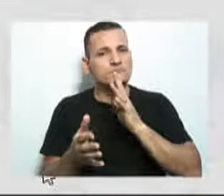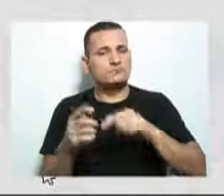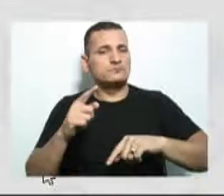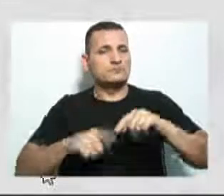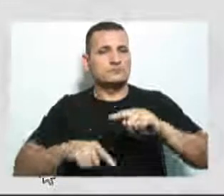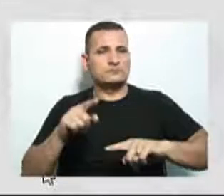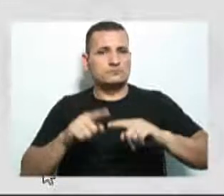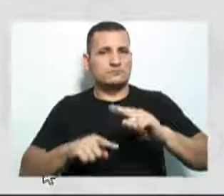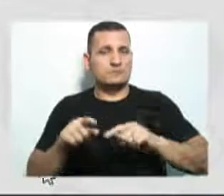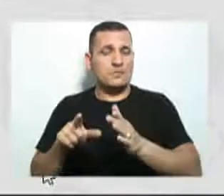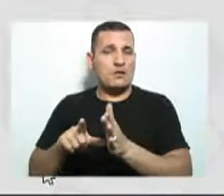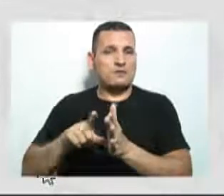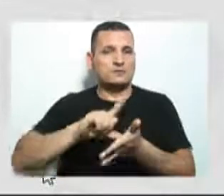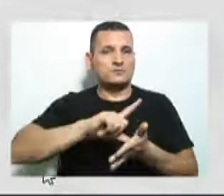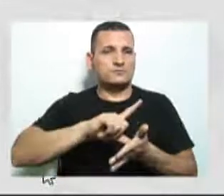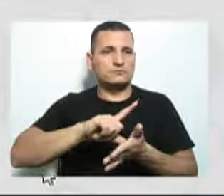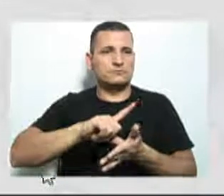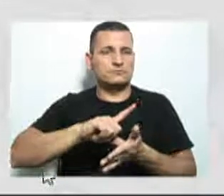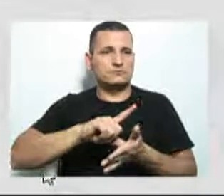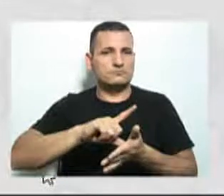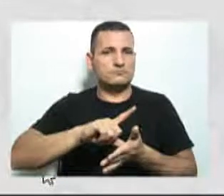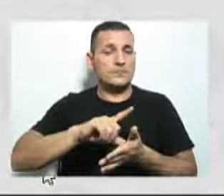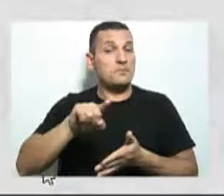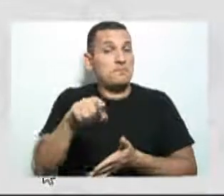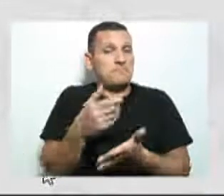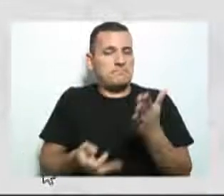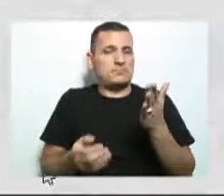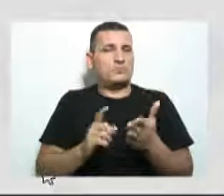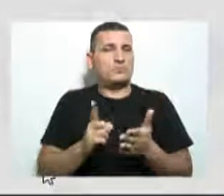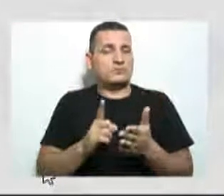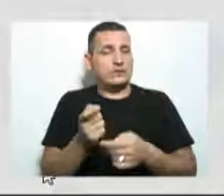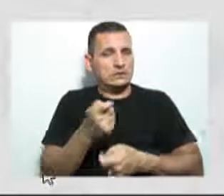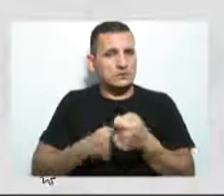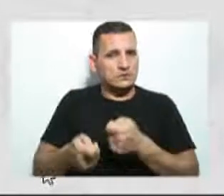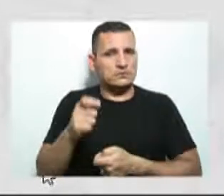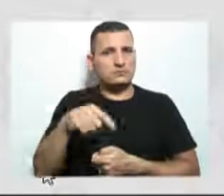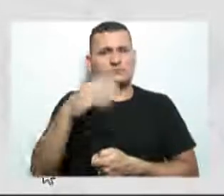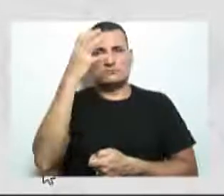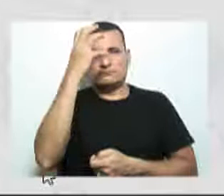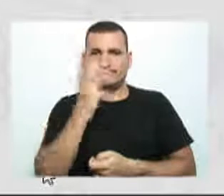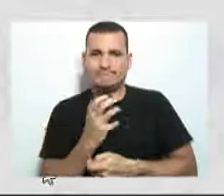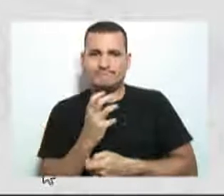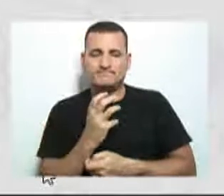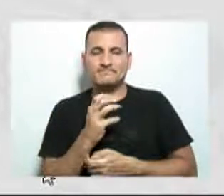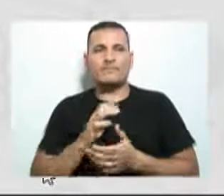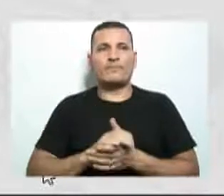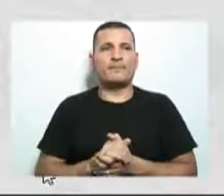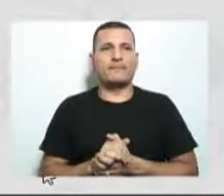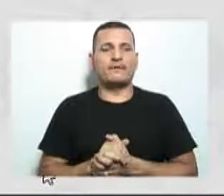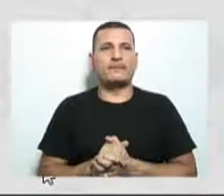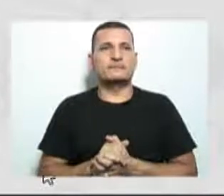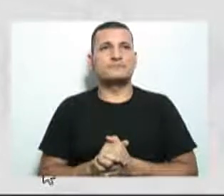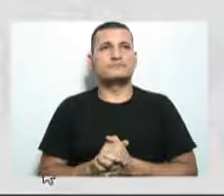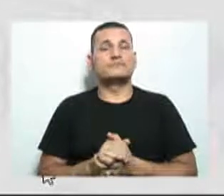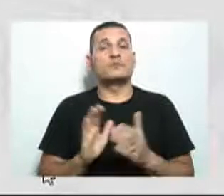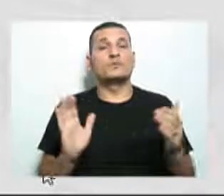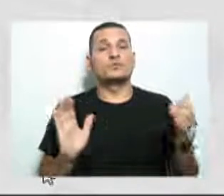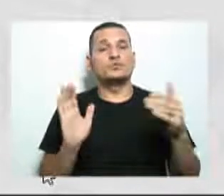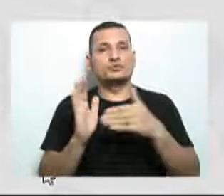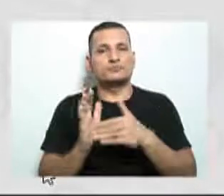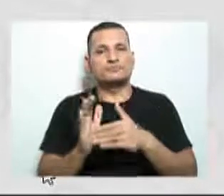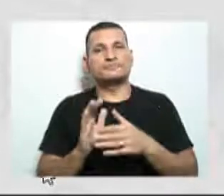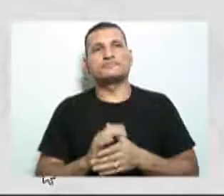produto anteriormente para não entrar em furada. Negociação é coisa séria. A última fase,